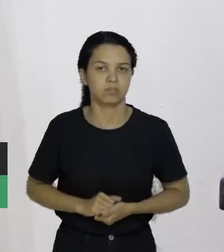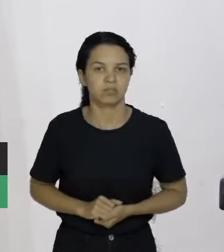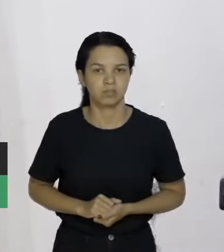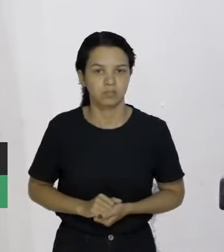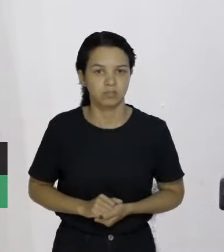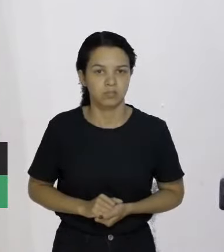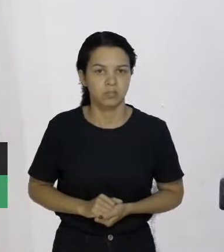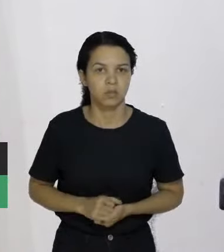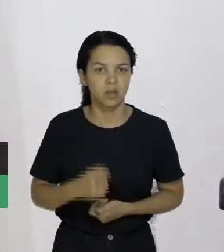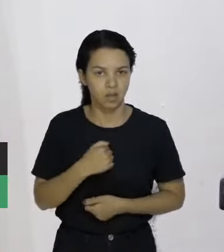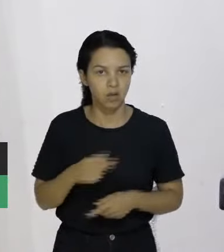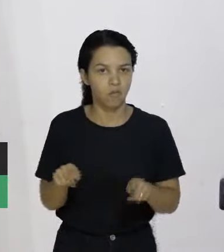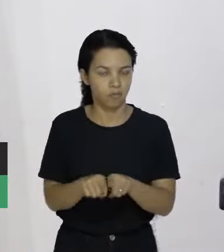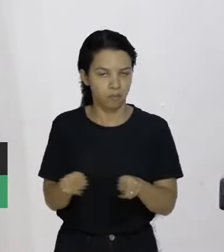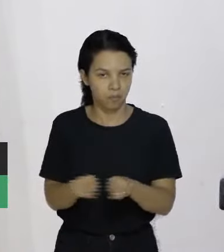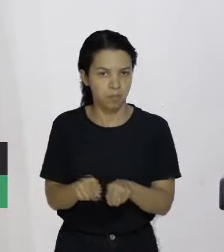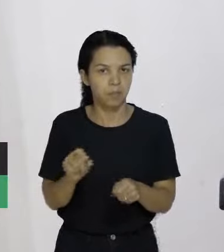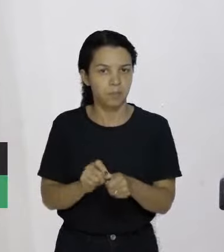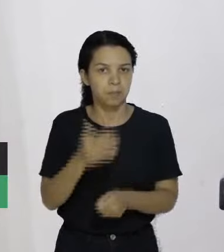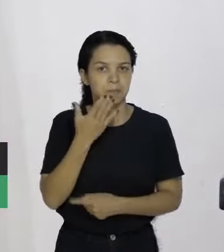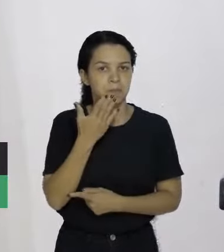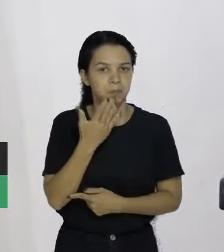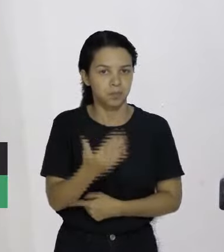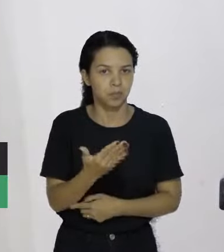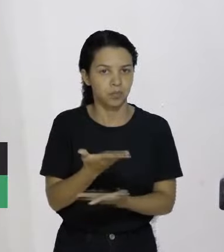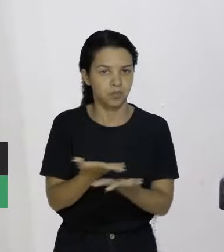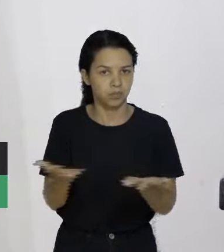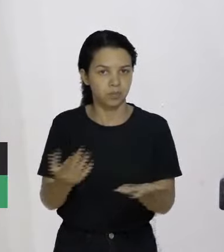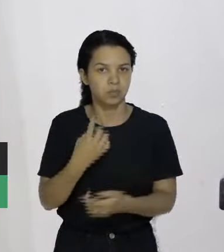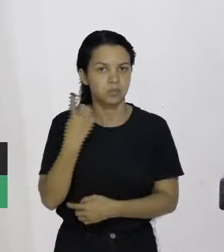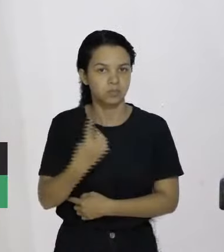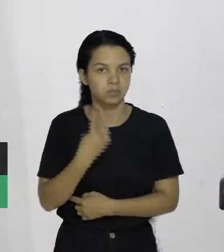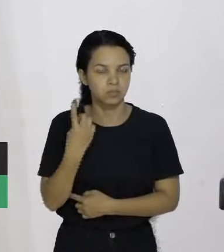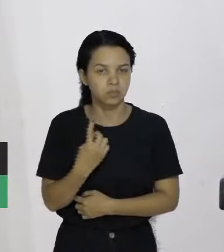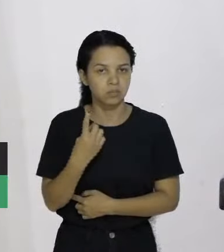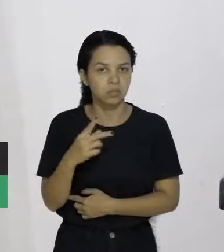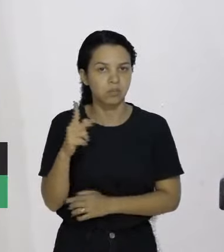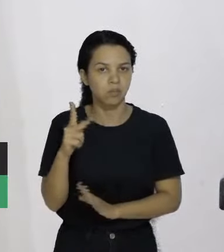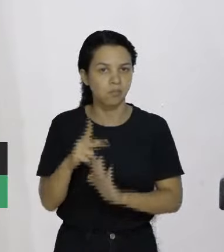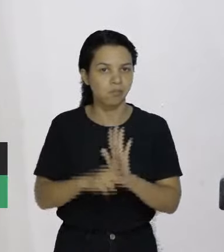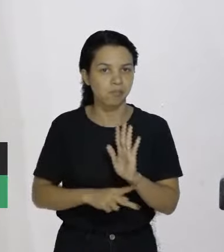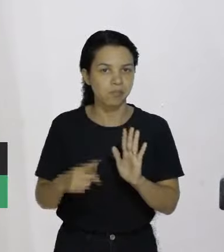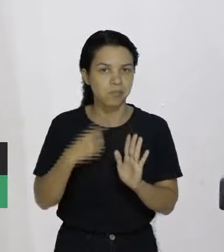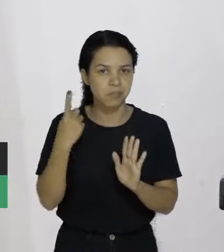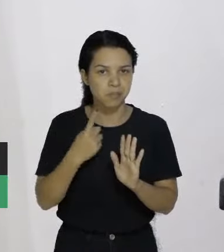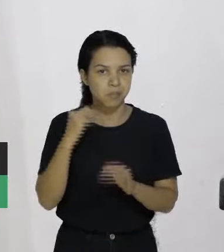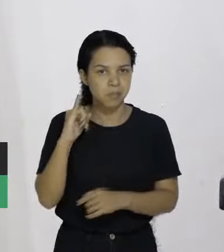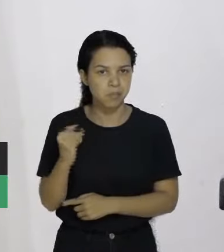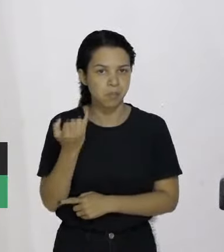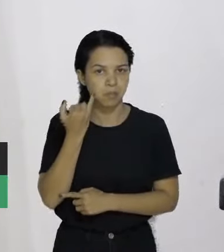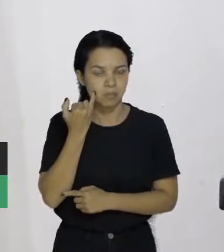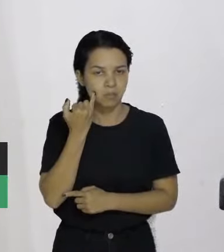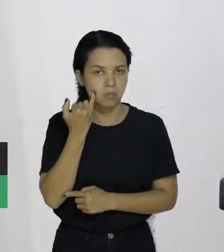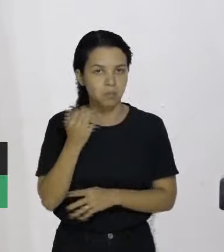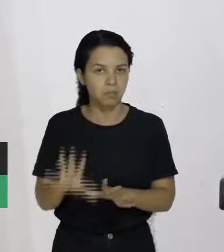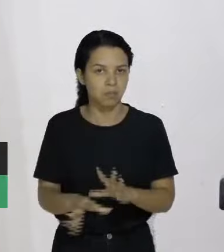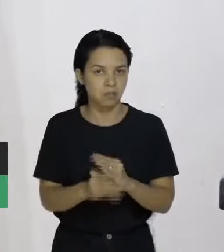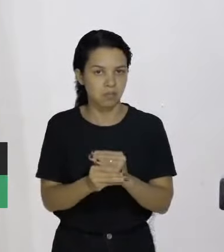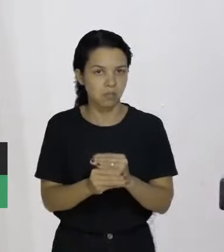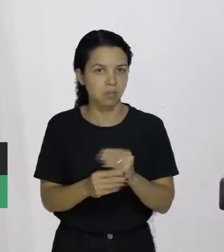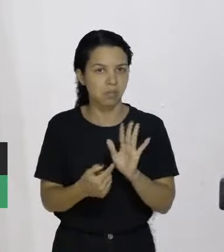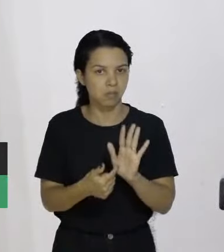faço também um apelo aos nobres deputados que esse projeto do deputado Jessé com as emendas